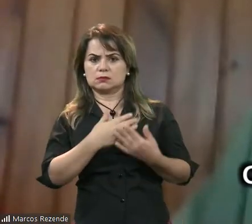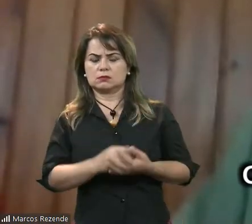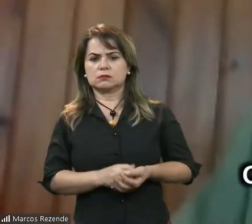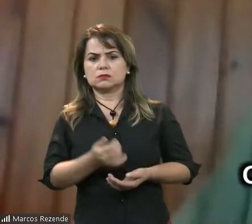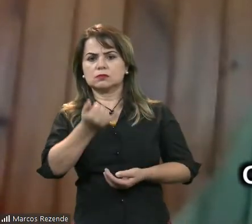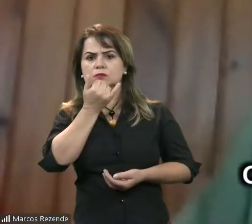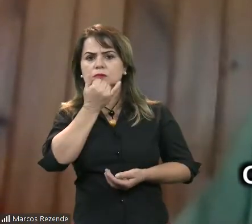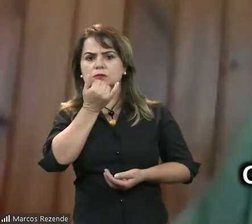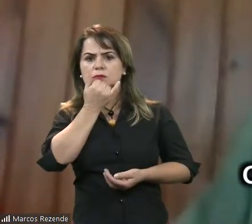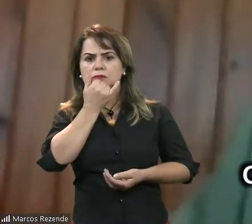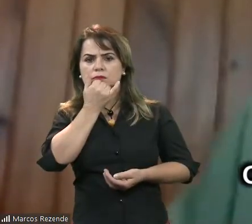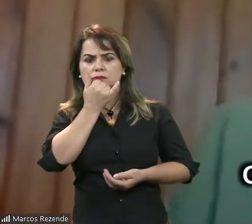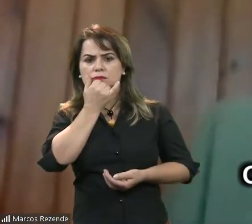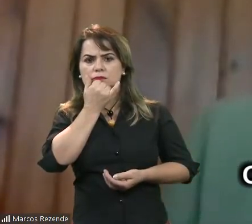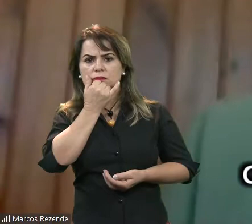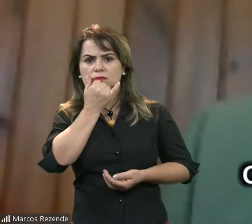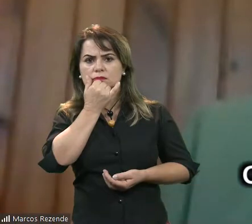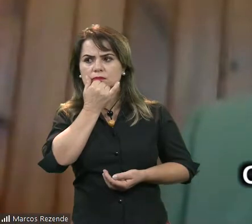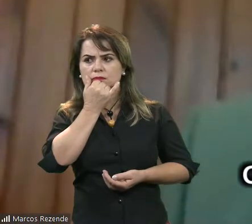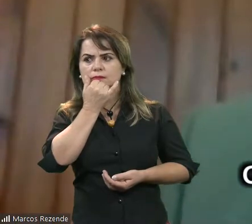Desculpe,